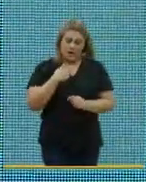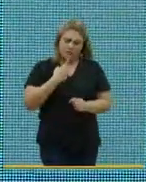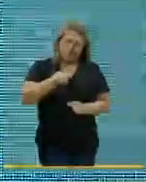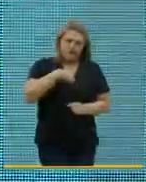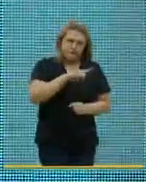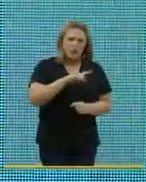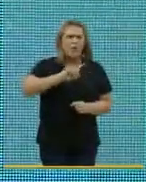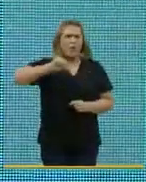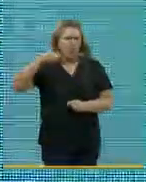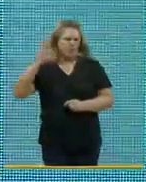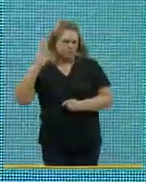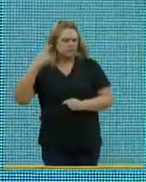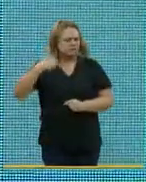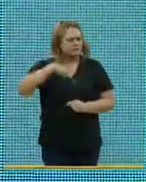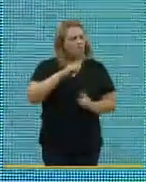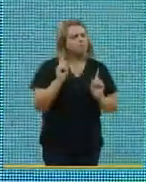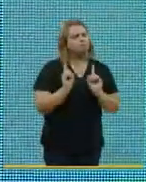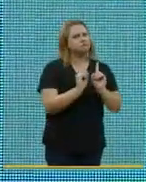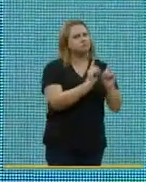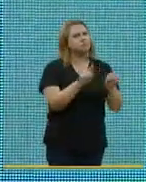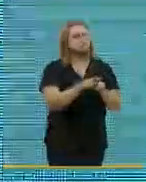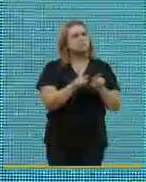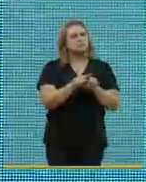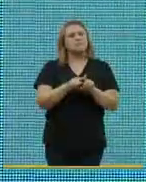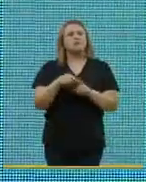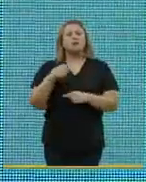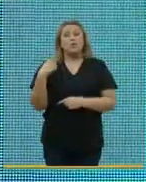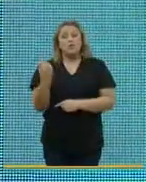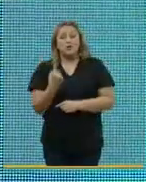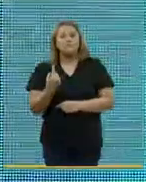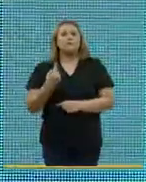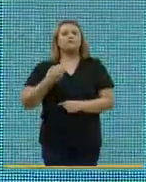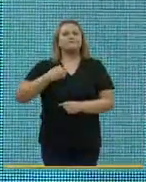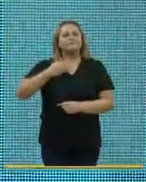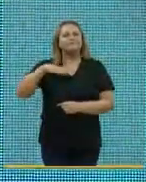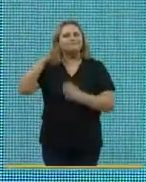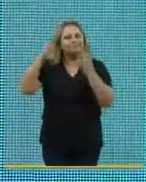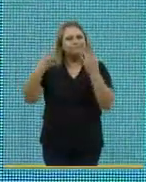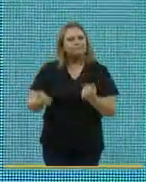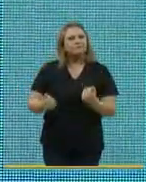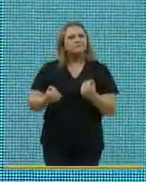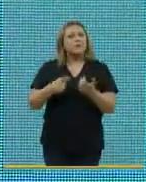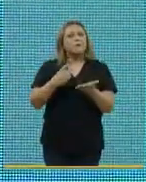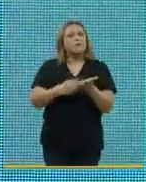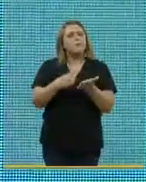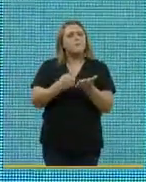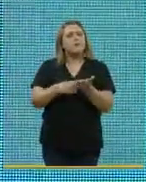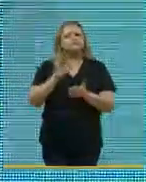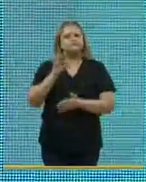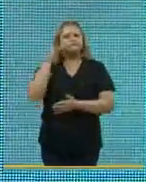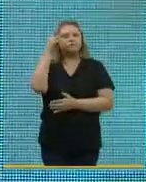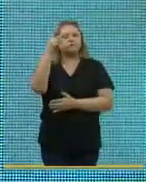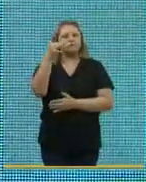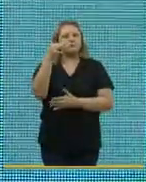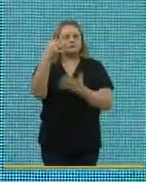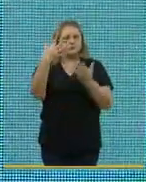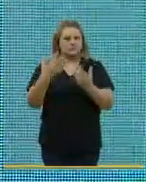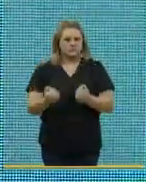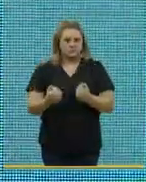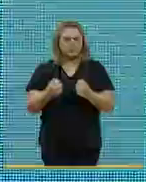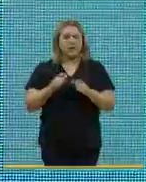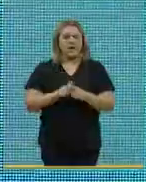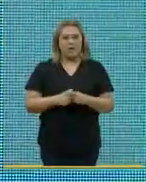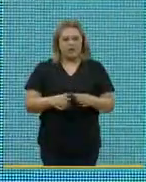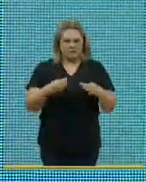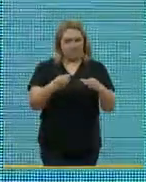de promover uma reforma urbana a tarefa aqui é tentar evitar aquilo que é o esvaziamento dos centros e o